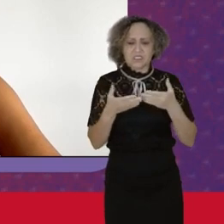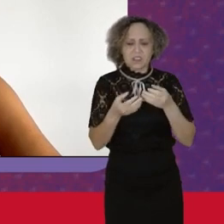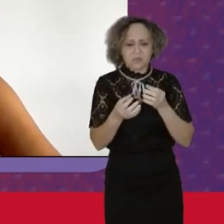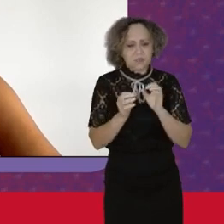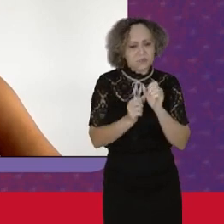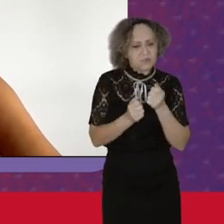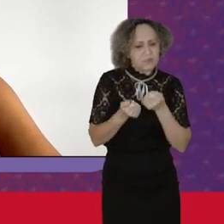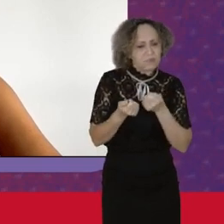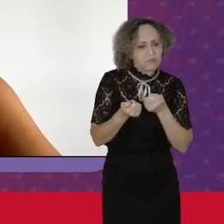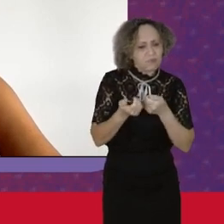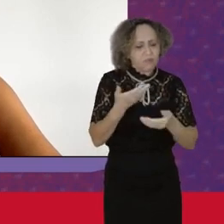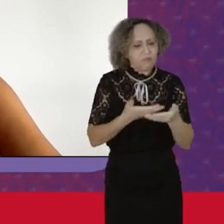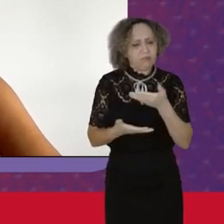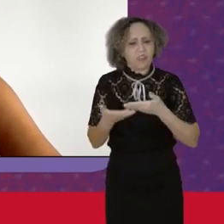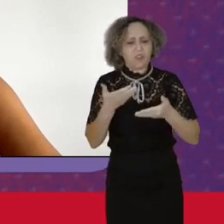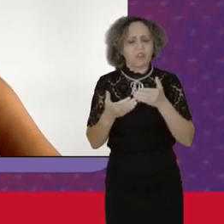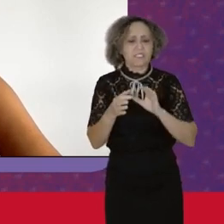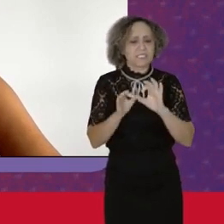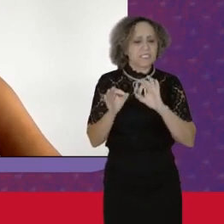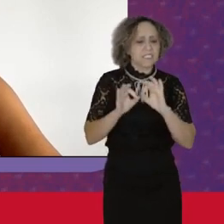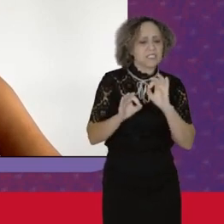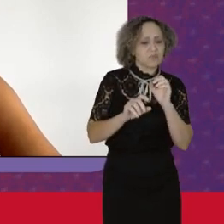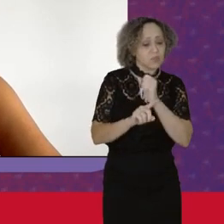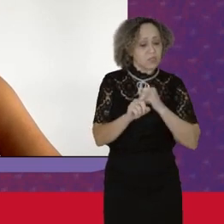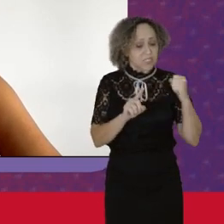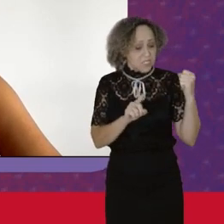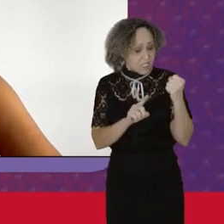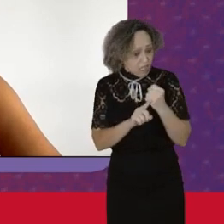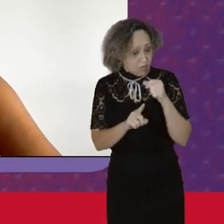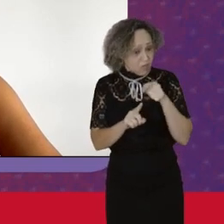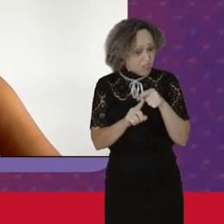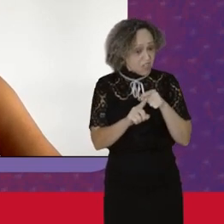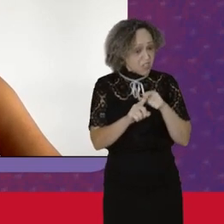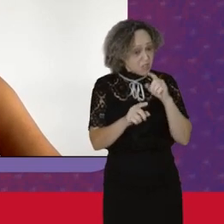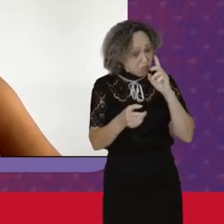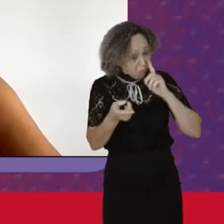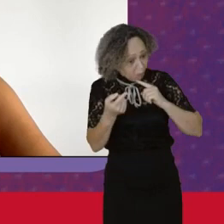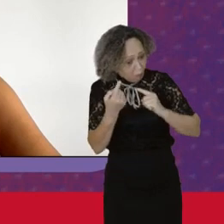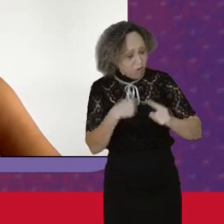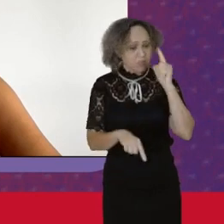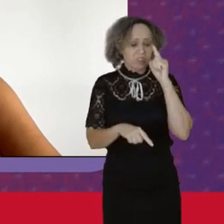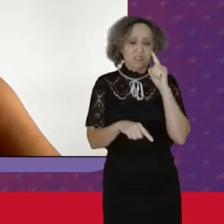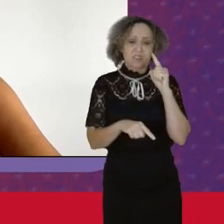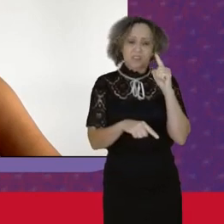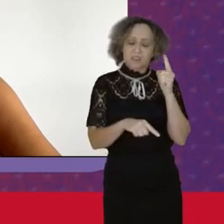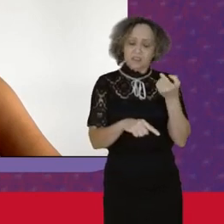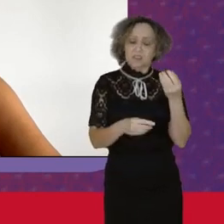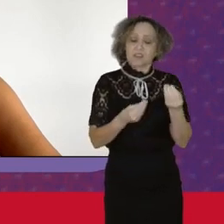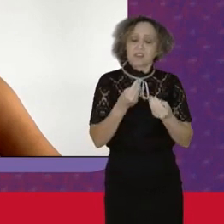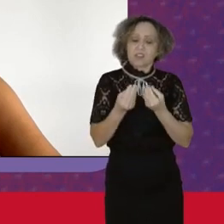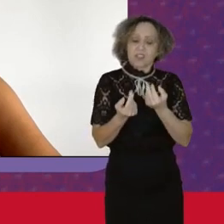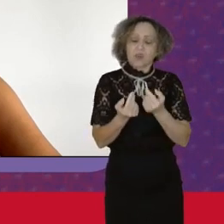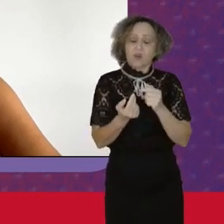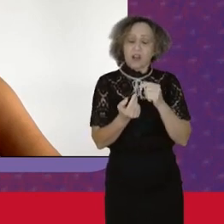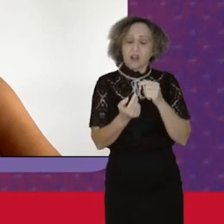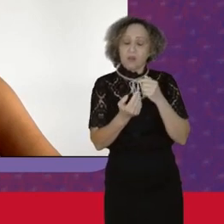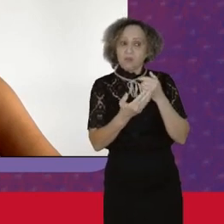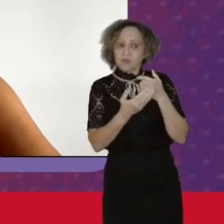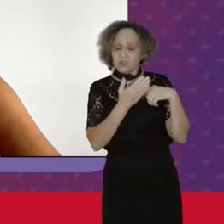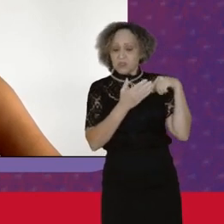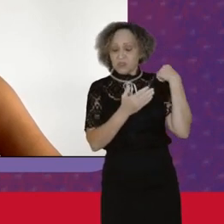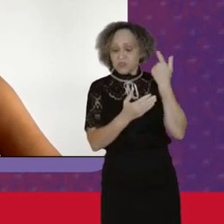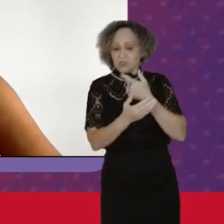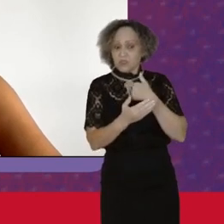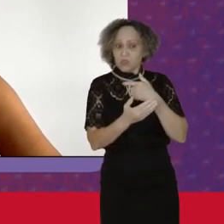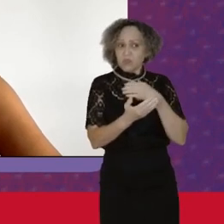social reverbere num processo, né, de mudanças, né, e de possibilidades de transformações como a gente conseguiu na década de 80, como se